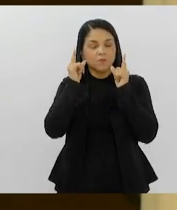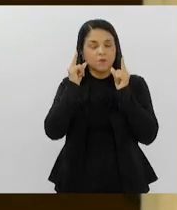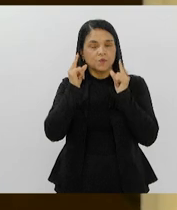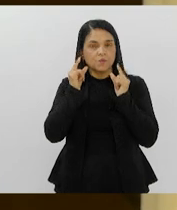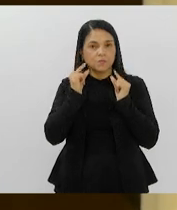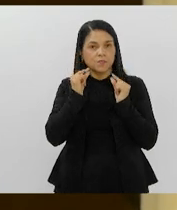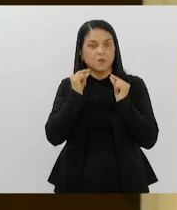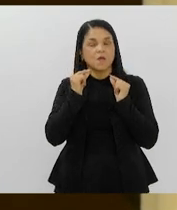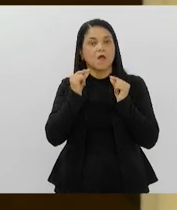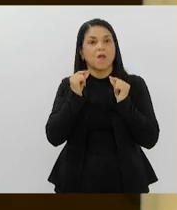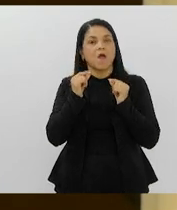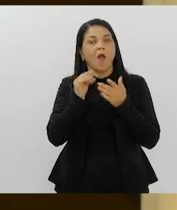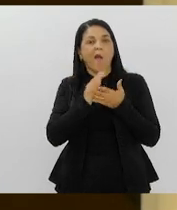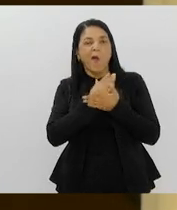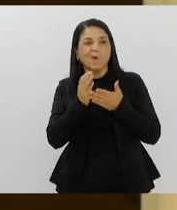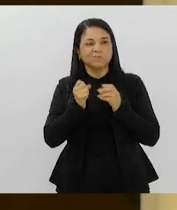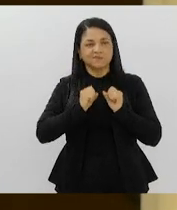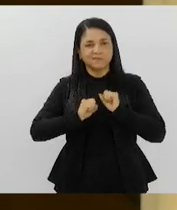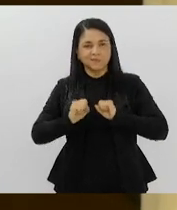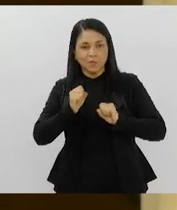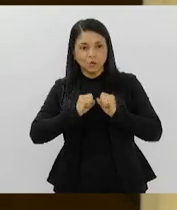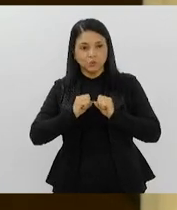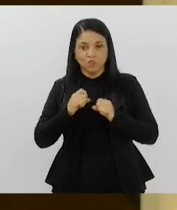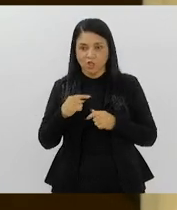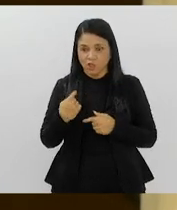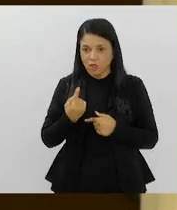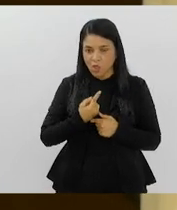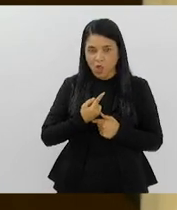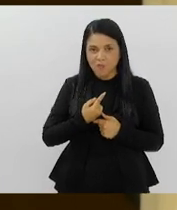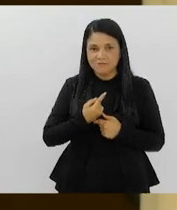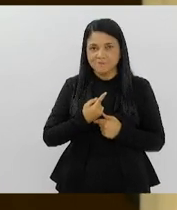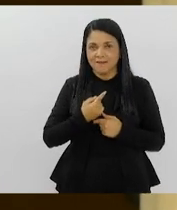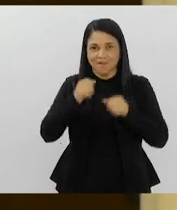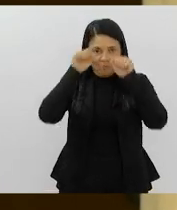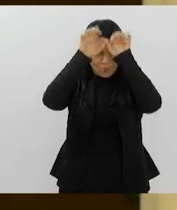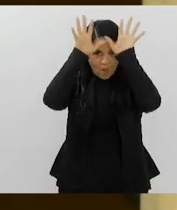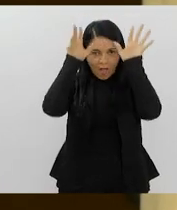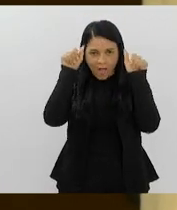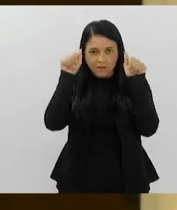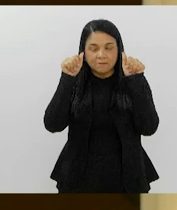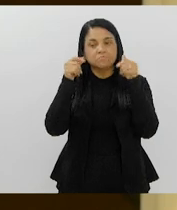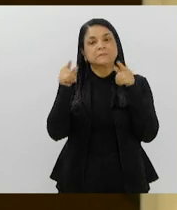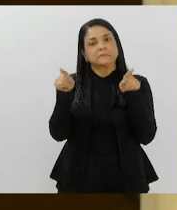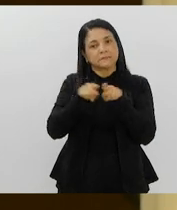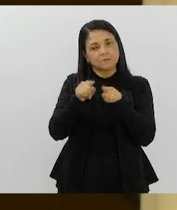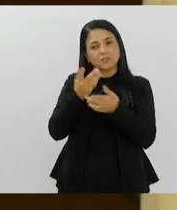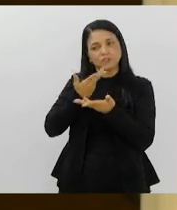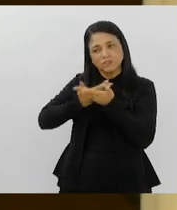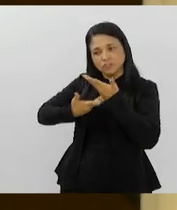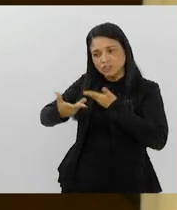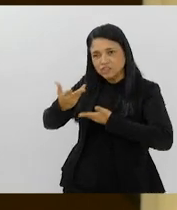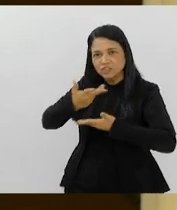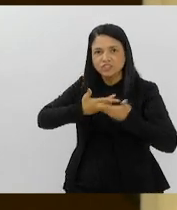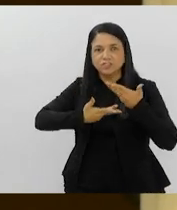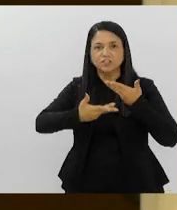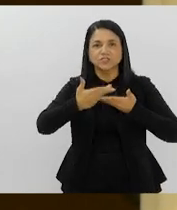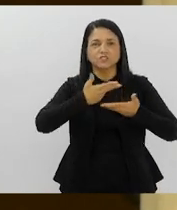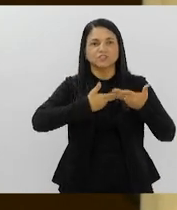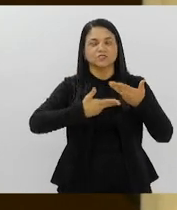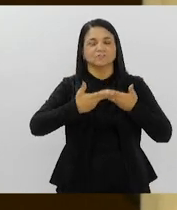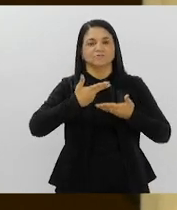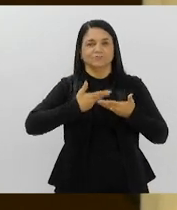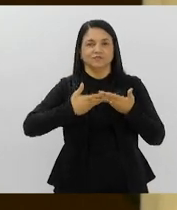algumas angústias não são só nossas lá no Acre, né, mas que nós podemos dividir também com os